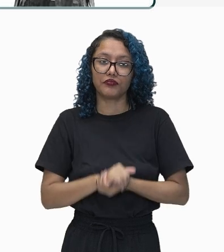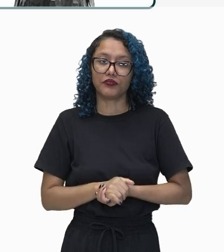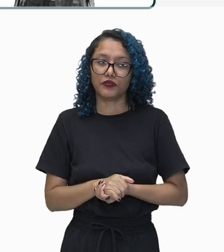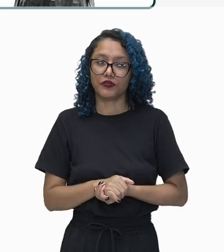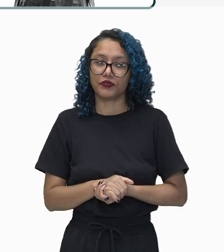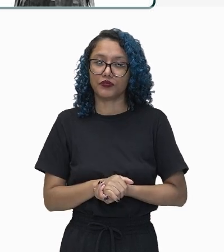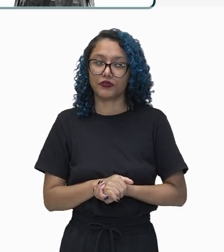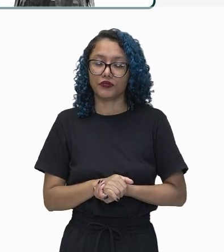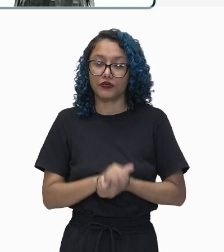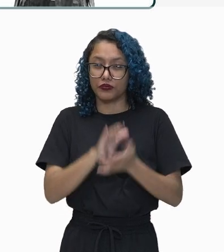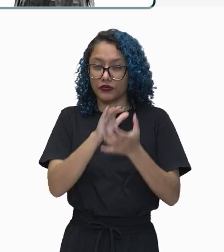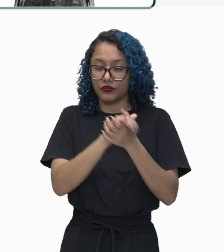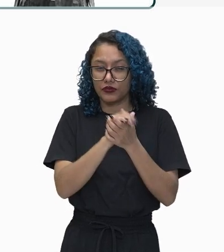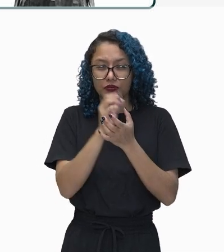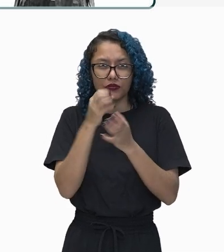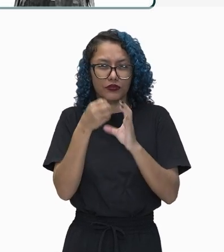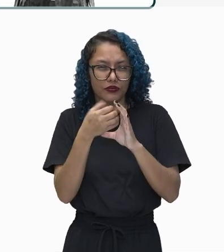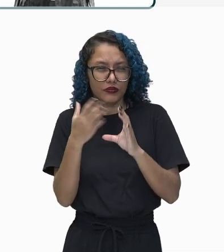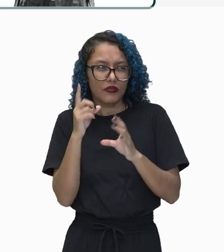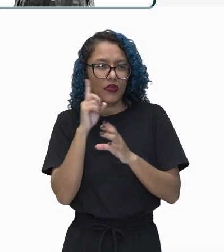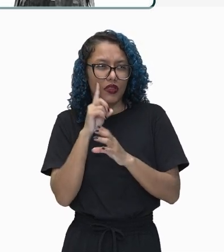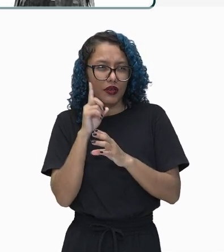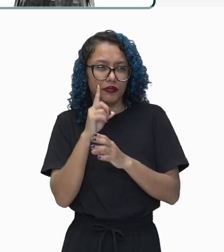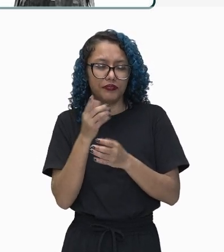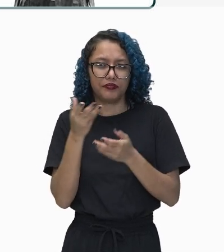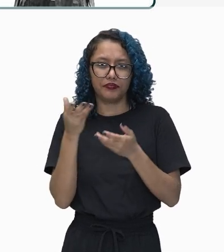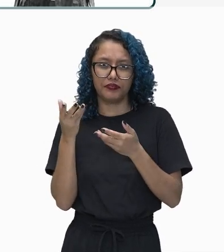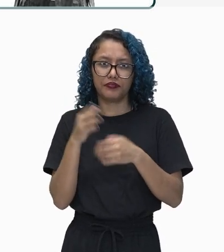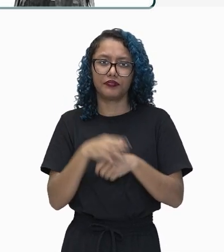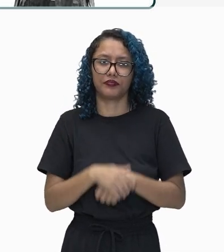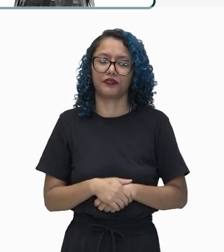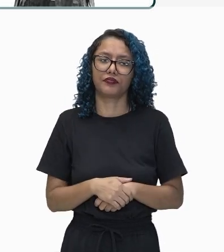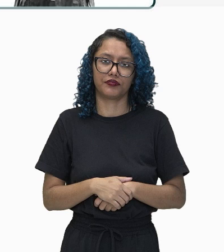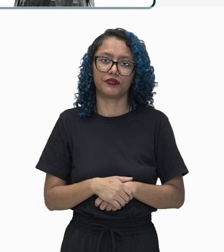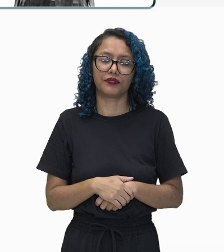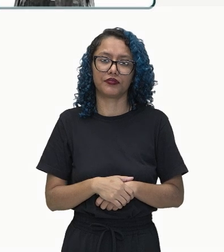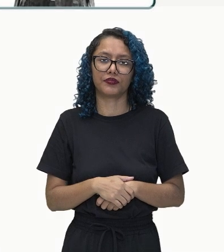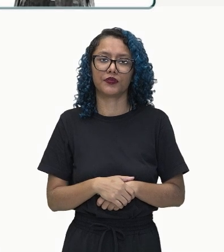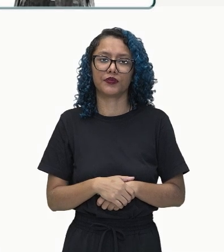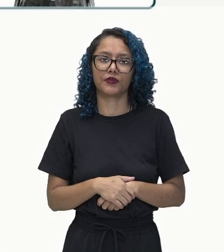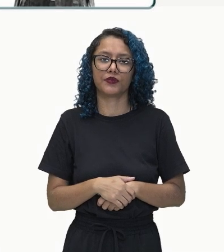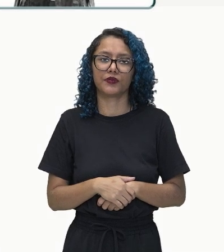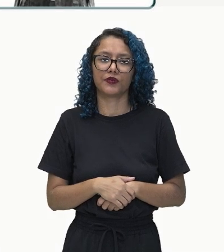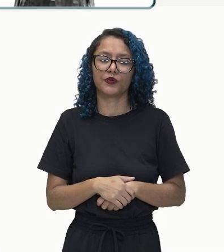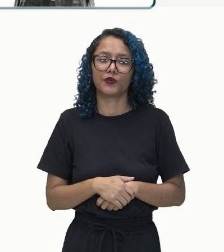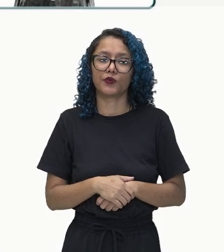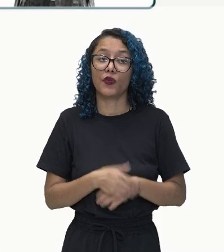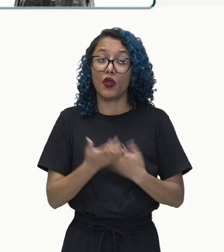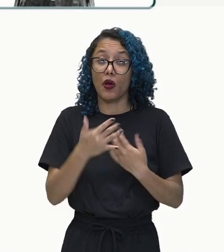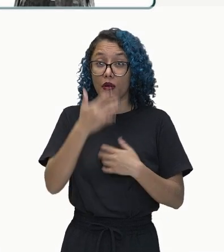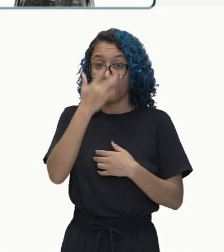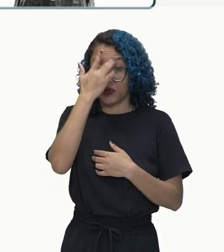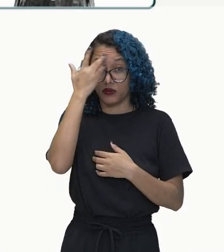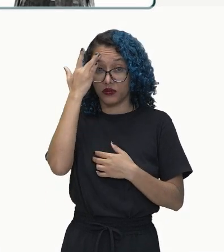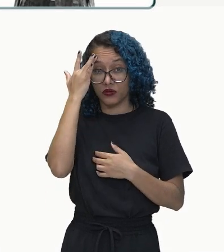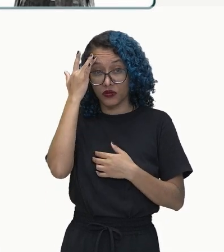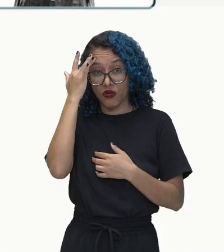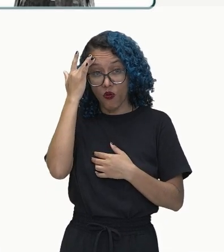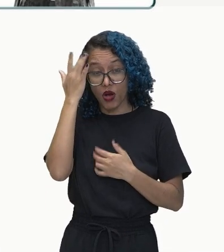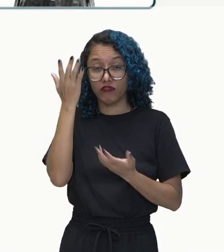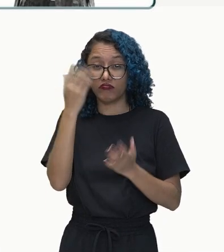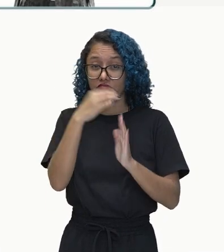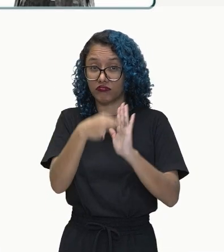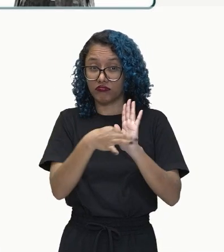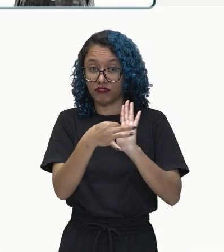o nome do filme, Um Matrimônio à Americana. Aí temos o jornalista, o